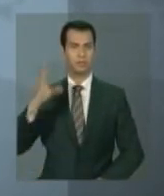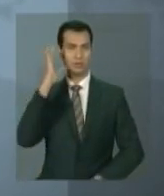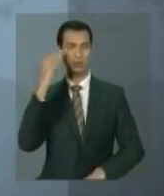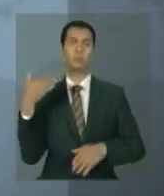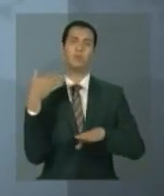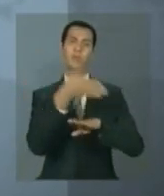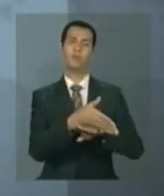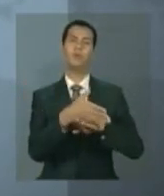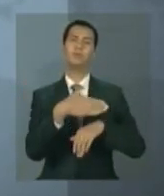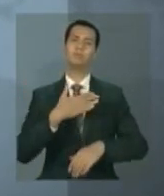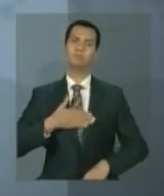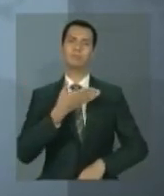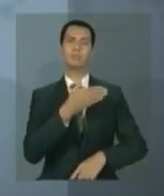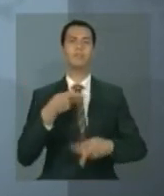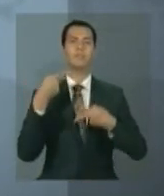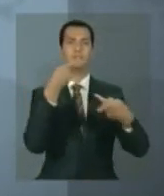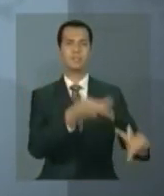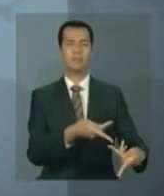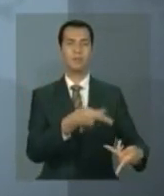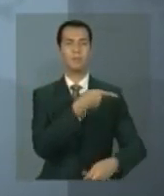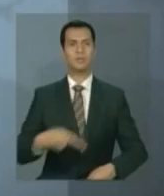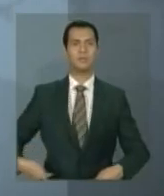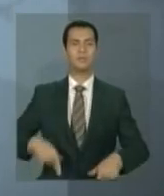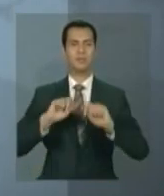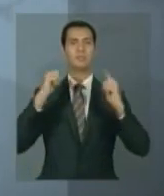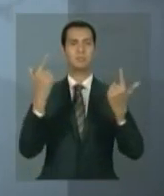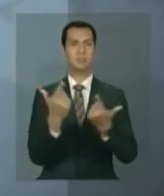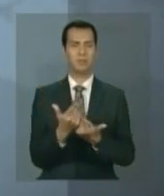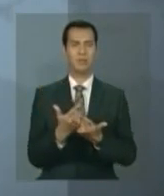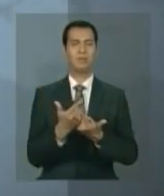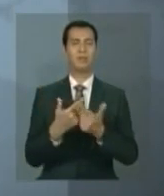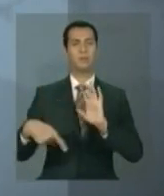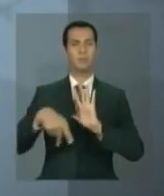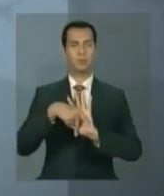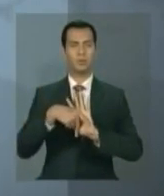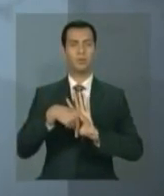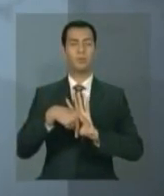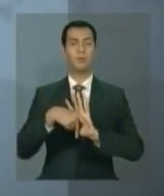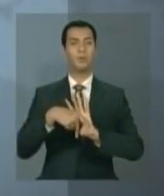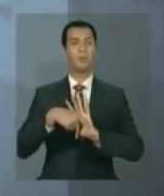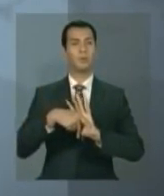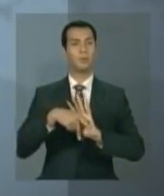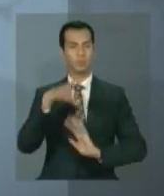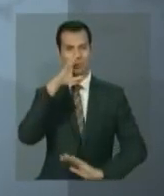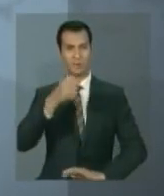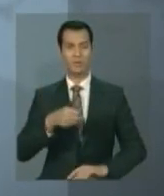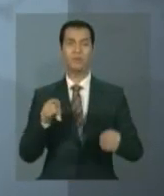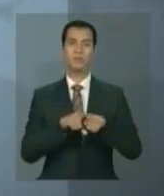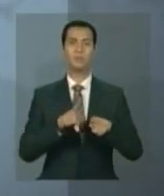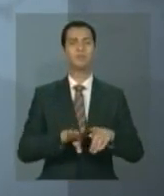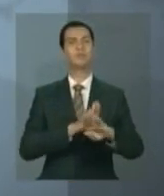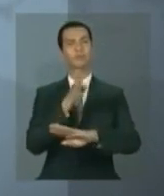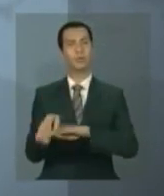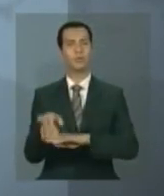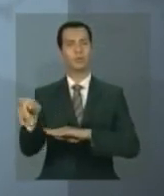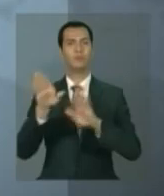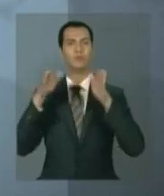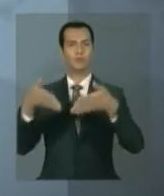Assembleia Nacional da República da Bulgária e seguiu para o Fórum Econômico Bulgária-Brasil, que conta com as presenças de representantes de